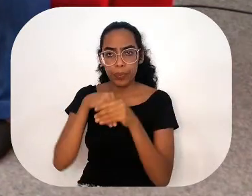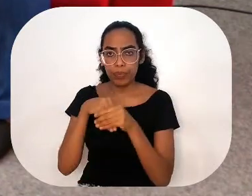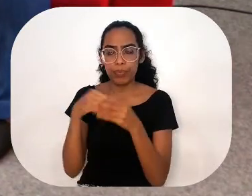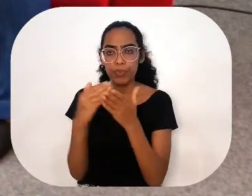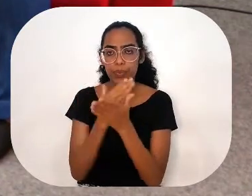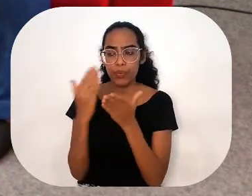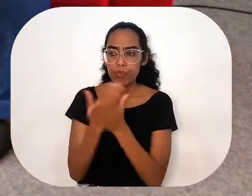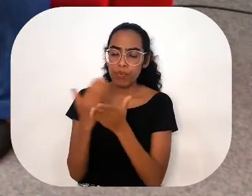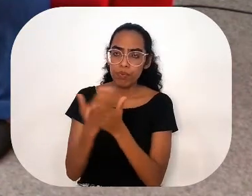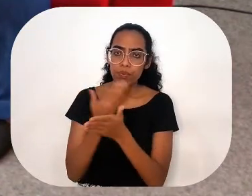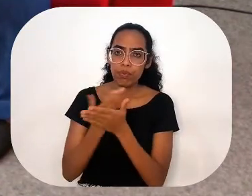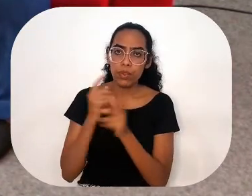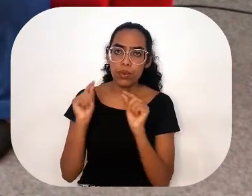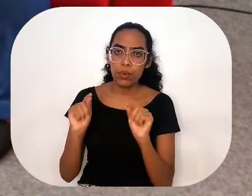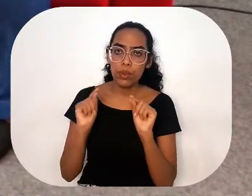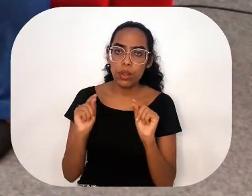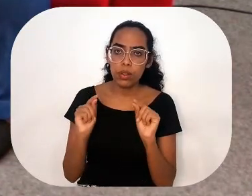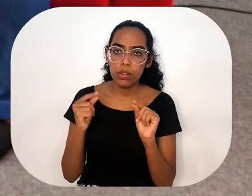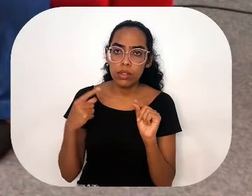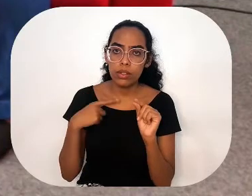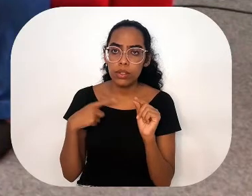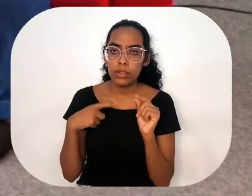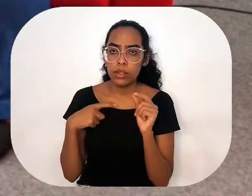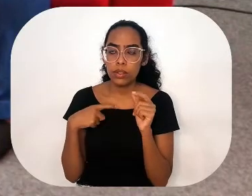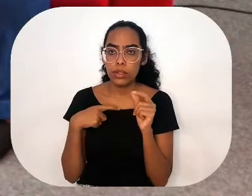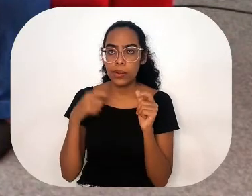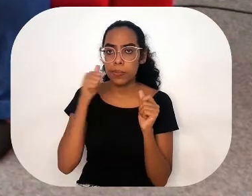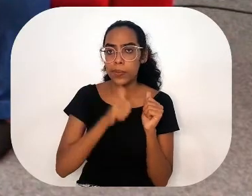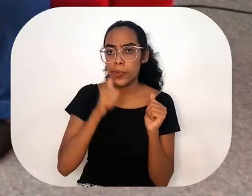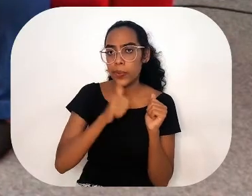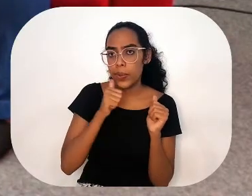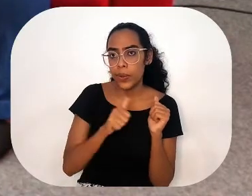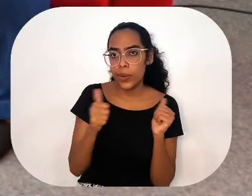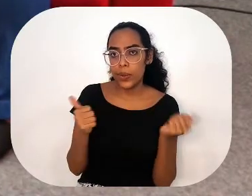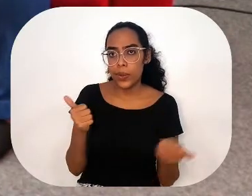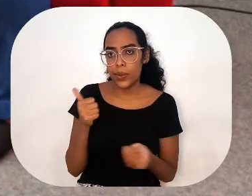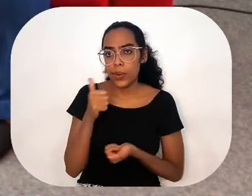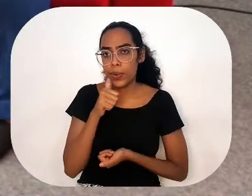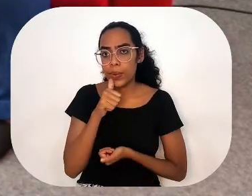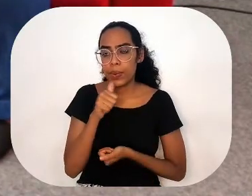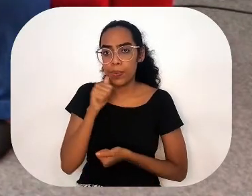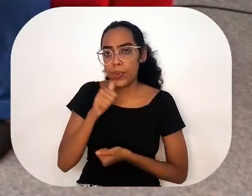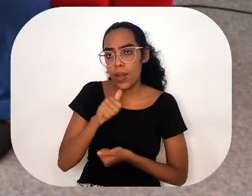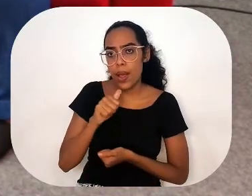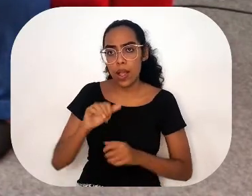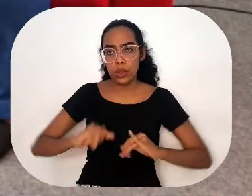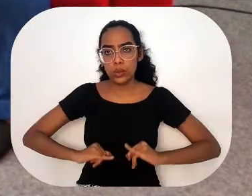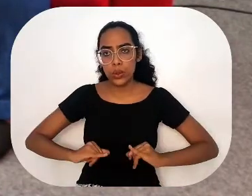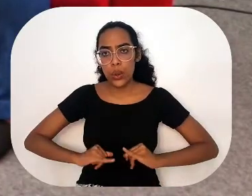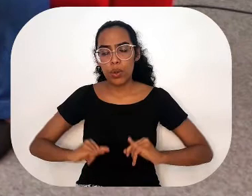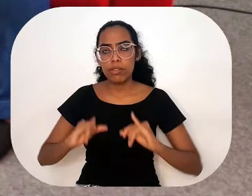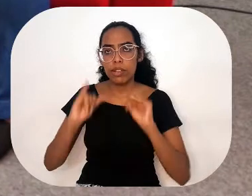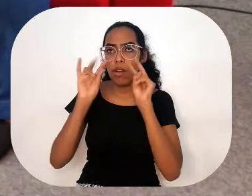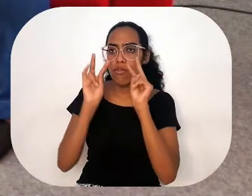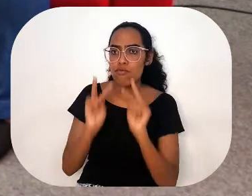sabendo na trajetória dos romances que tem essa dimensão da mulher o e